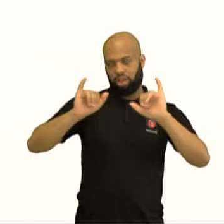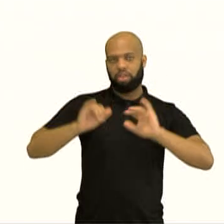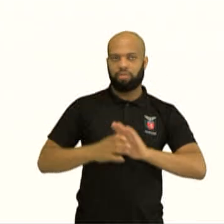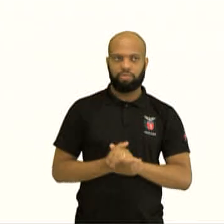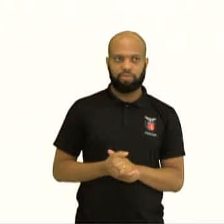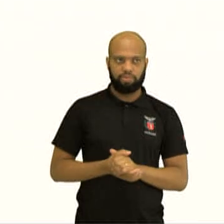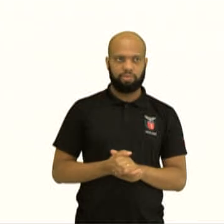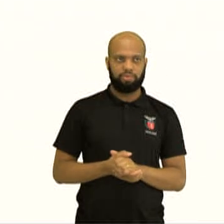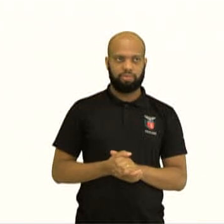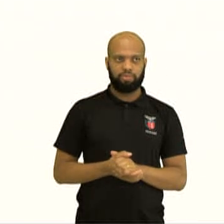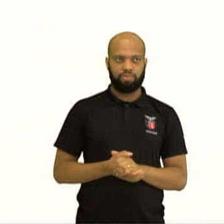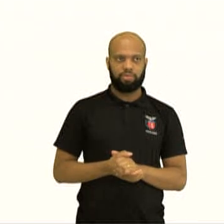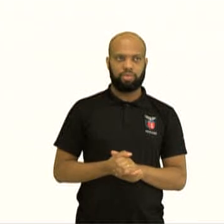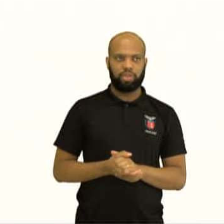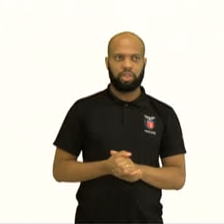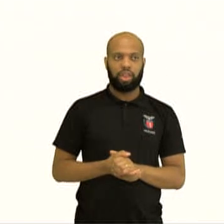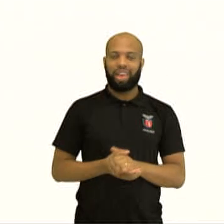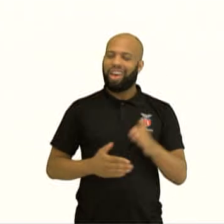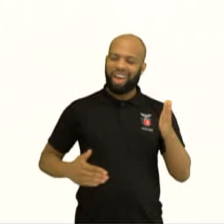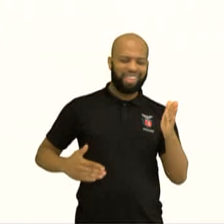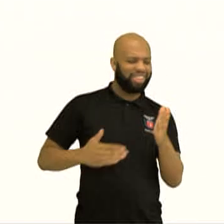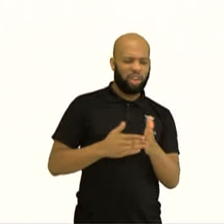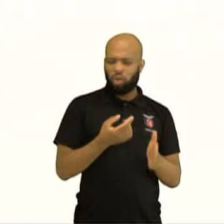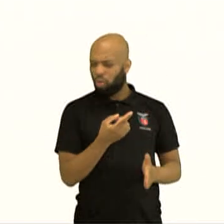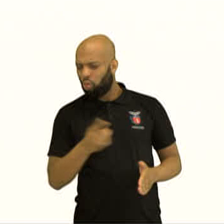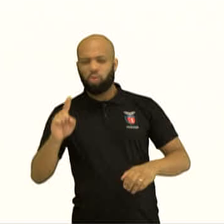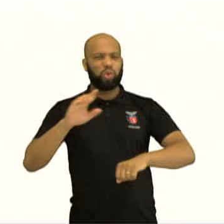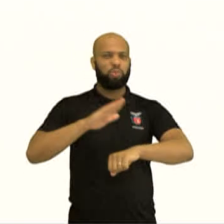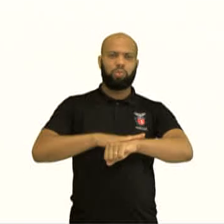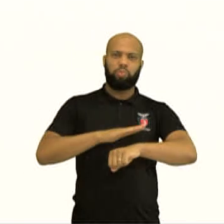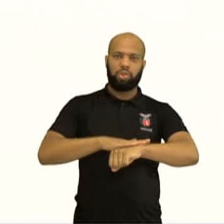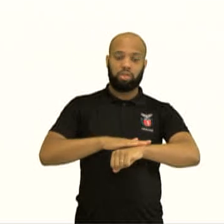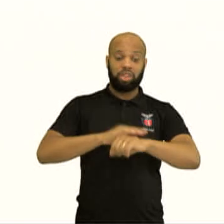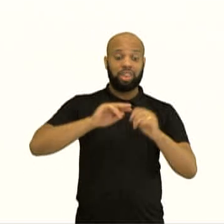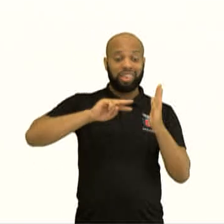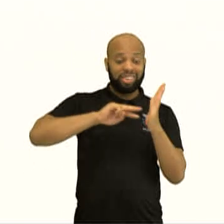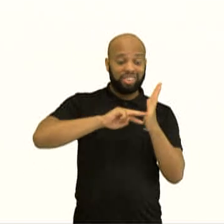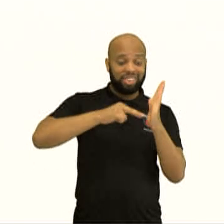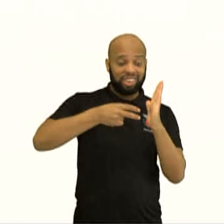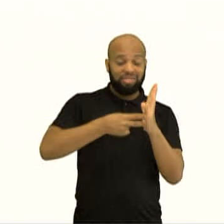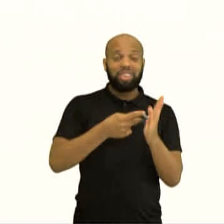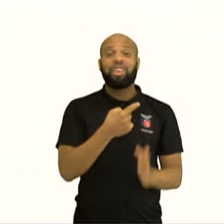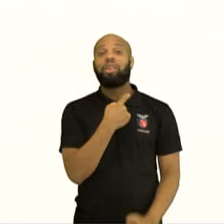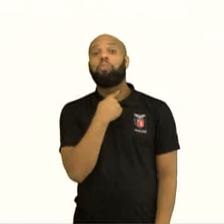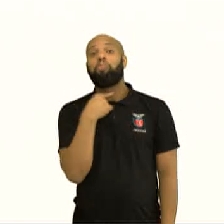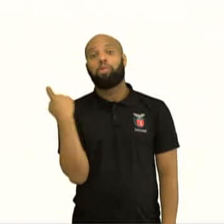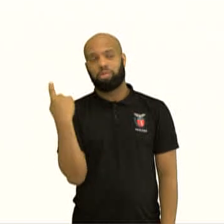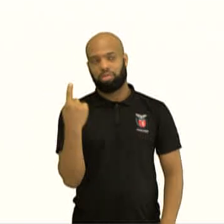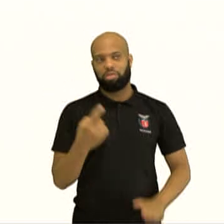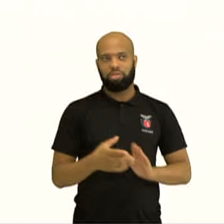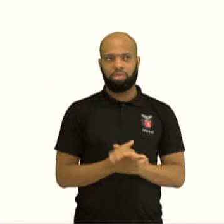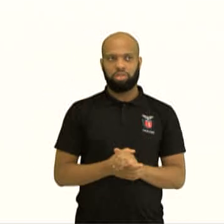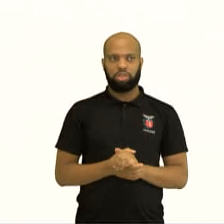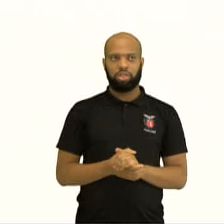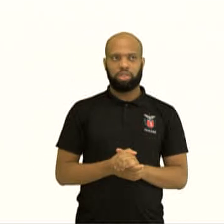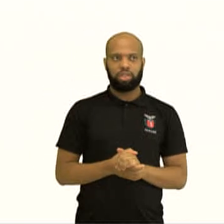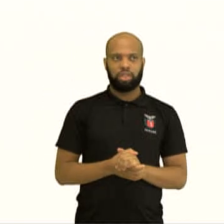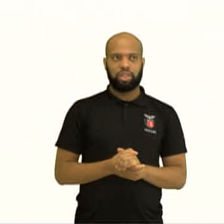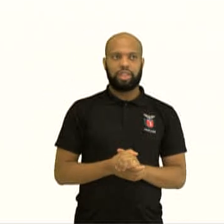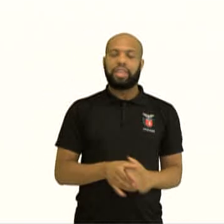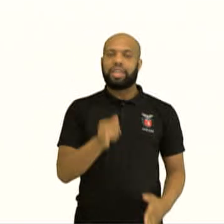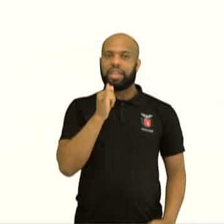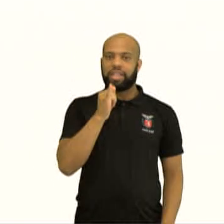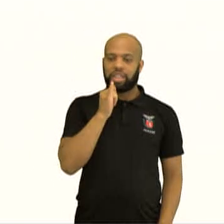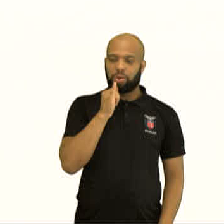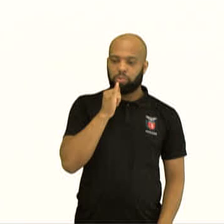Ó. Até a última hora, significando a morte aqui, é um eufemismo. Eufemismo de